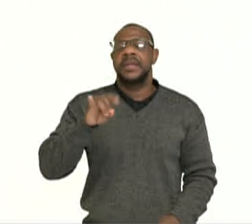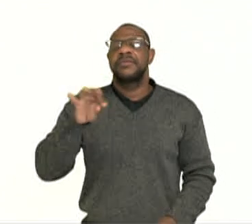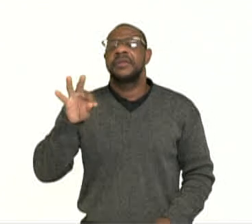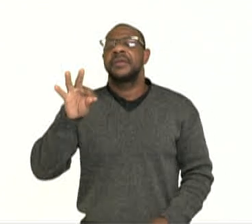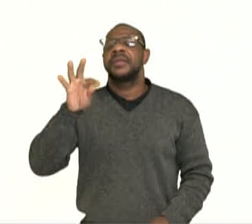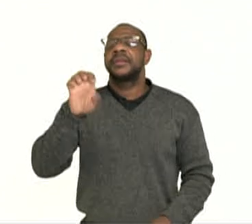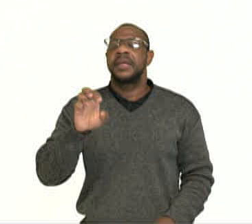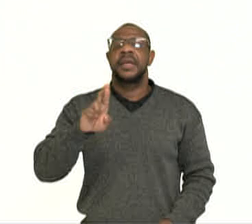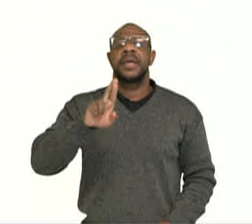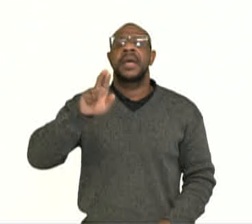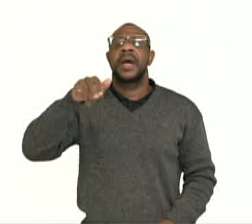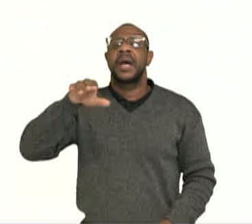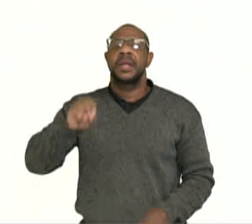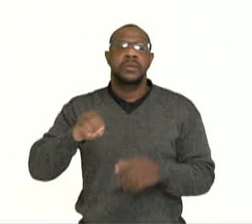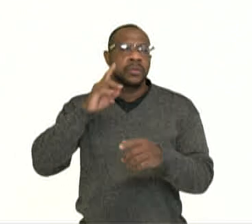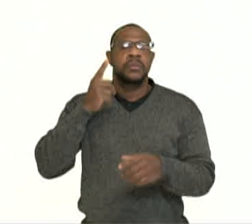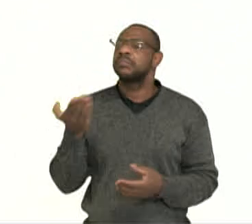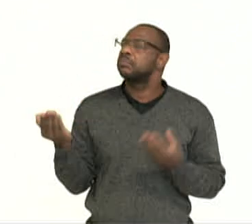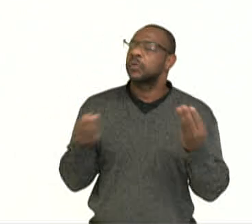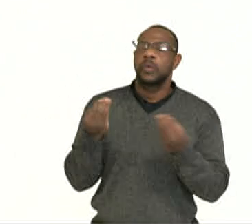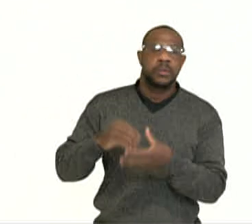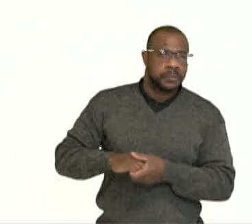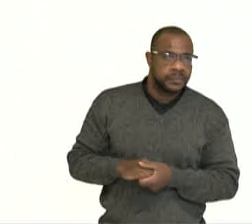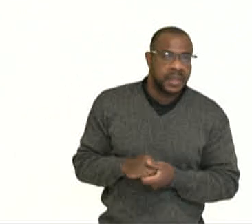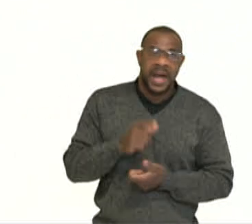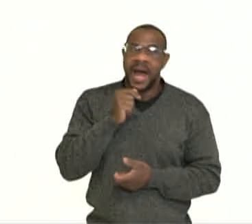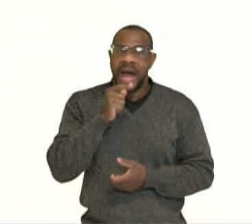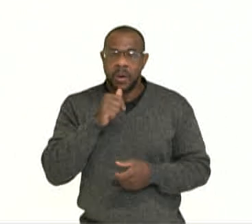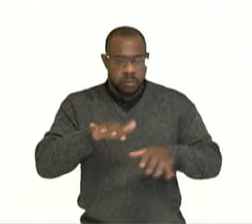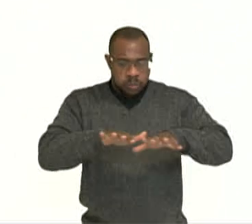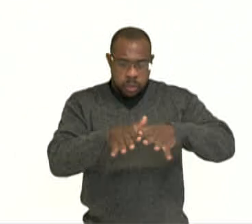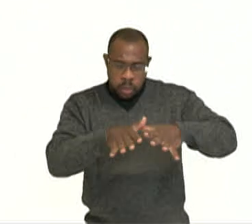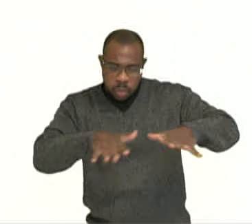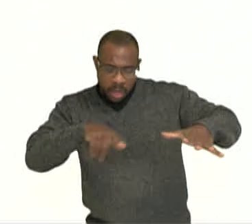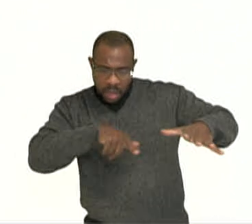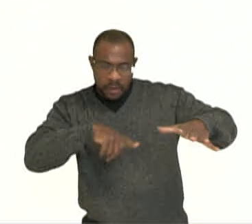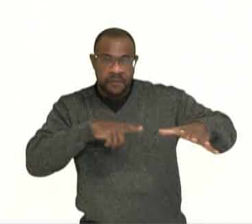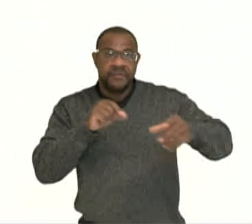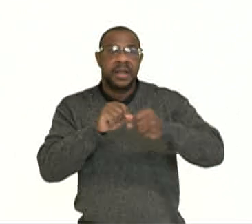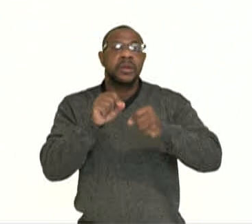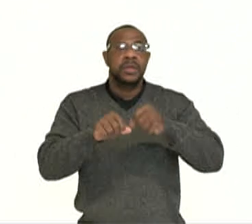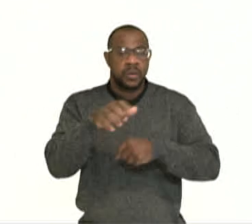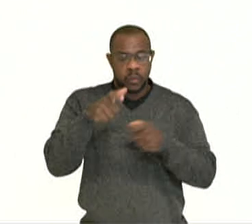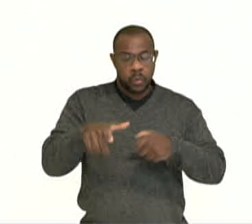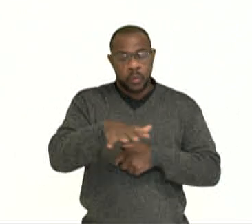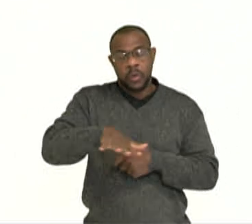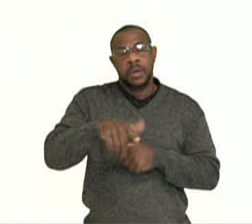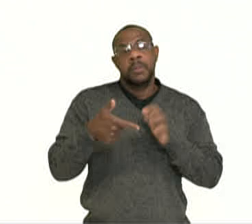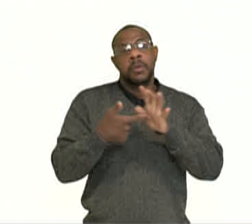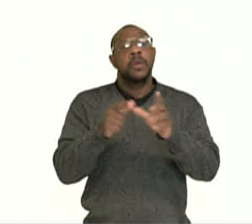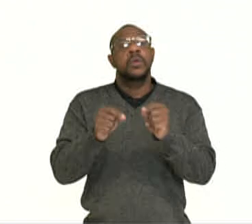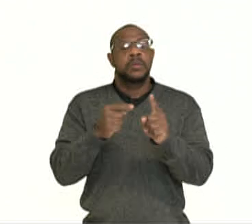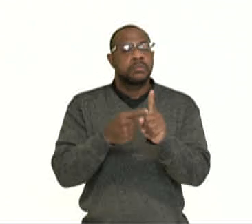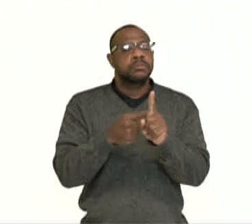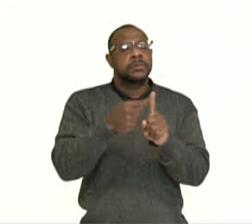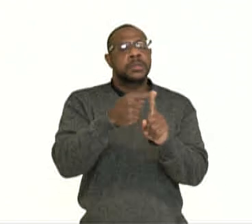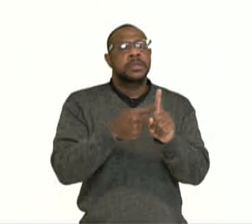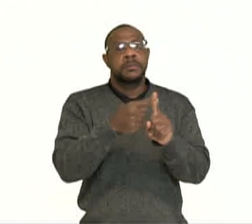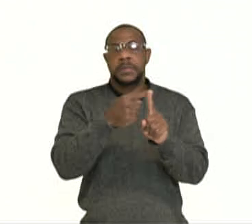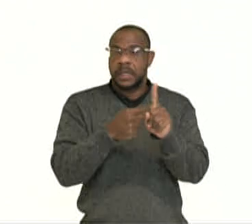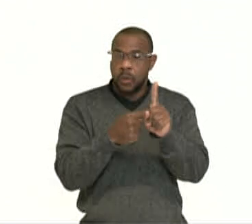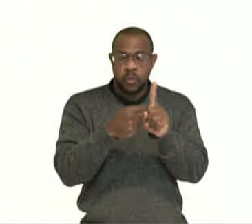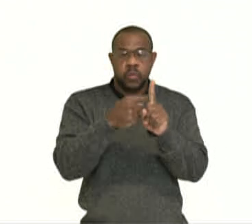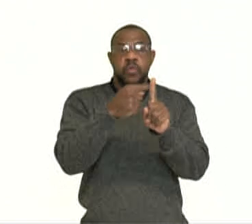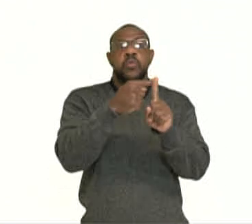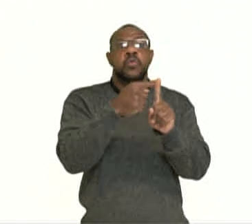quente proveniente das áreas equatoriais do nosso planeta, vão fazer com que esta área apresente temperaturas mais elevadas